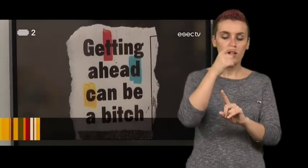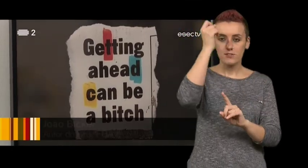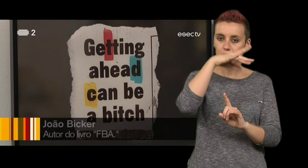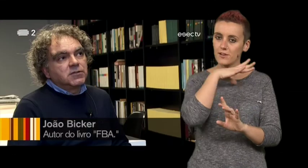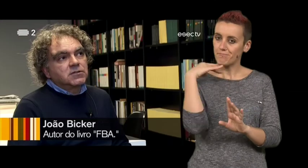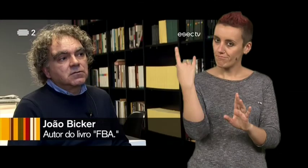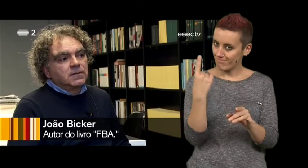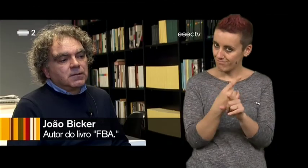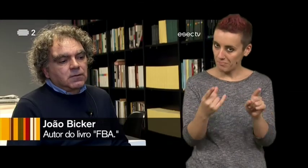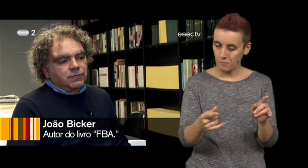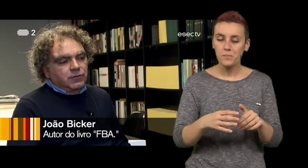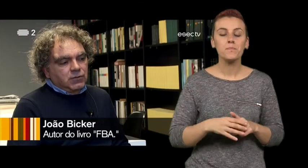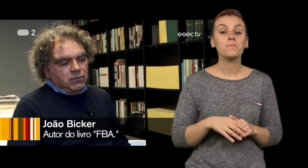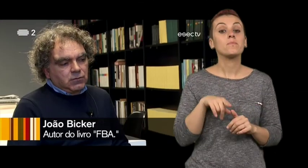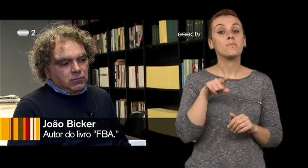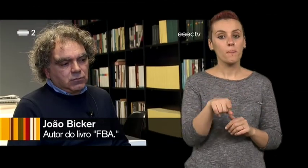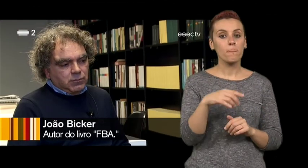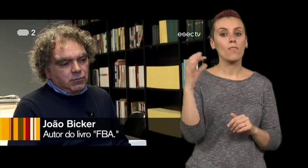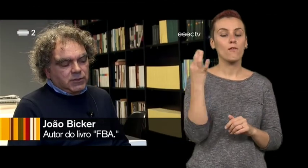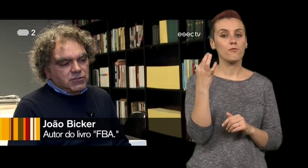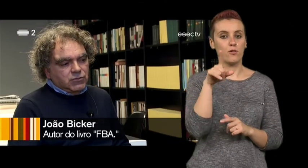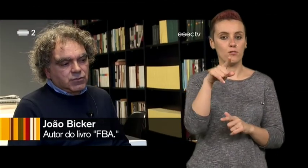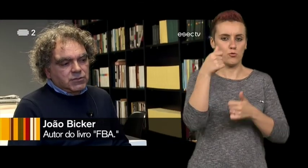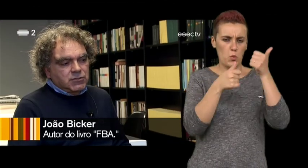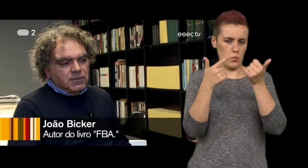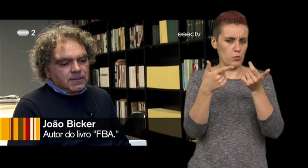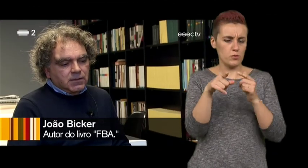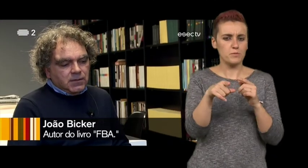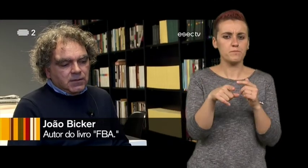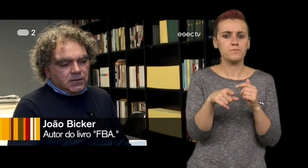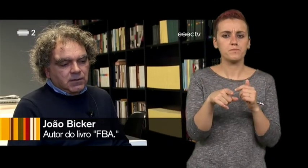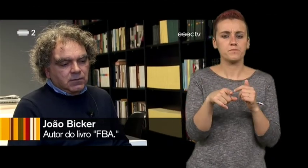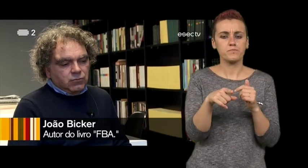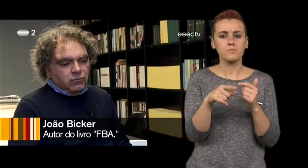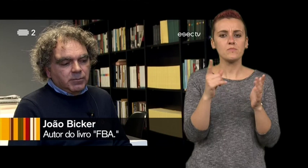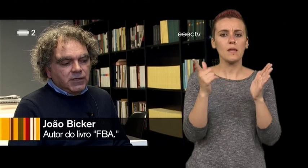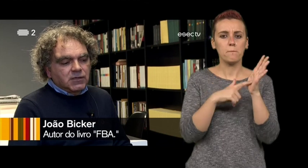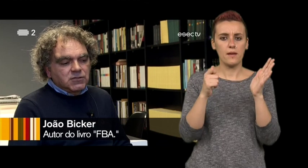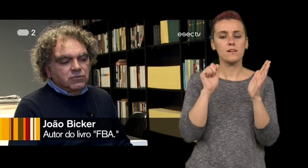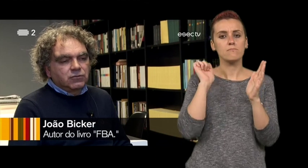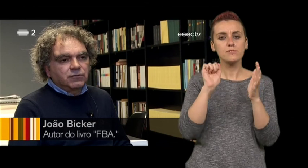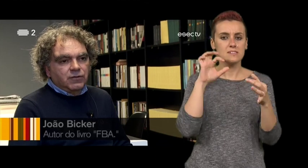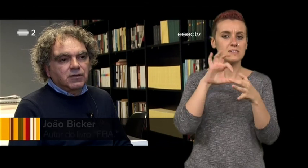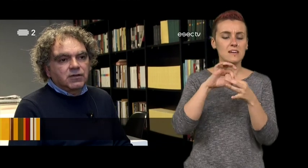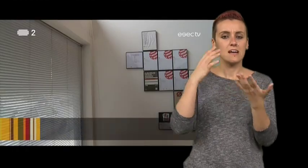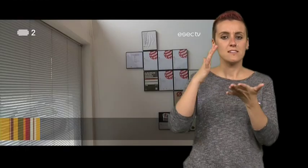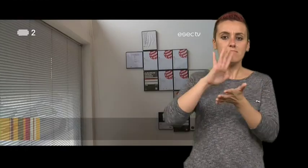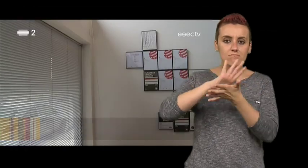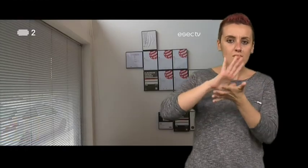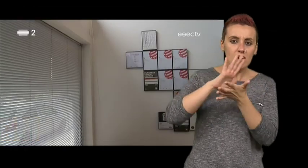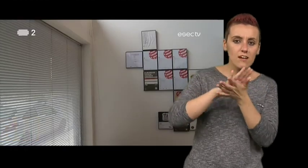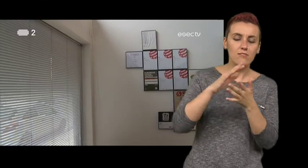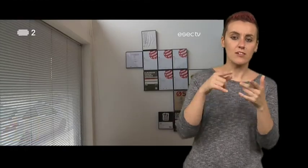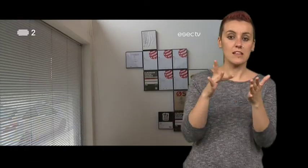muito engraçada sobre isso, que foi numa dessas coisas, do American Institute of Graphic Arts.